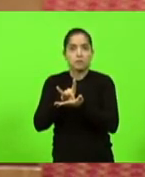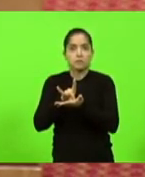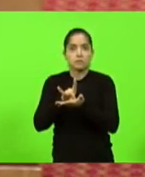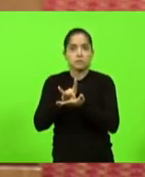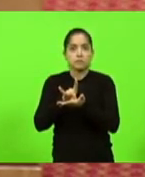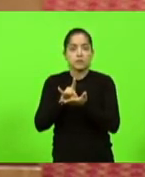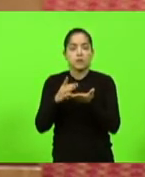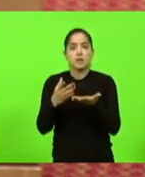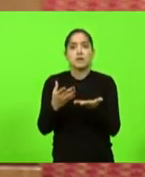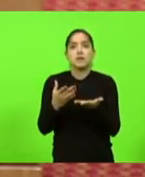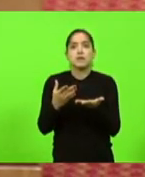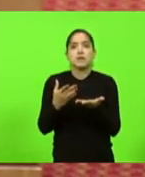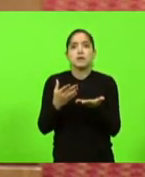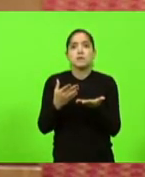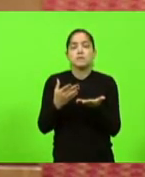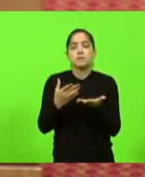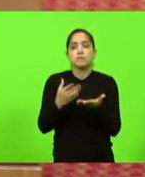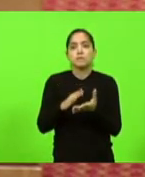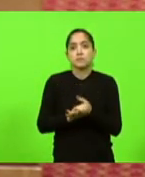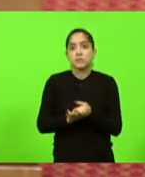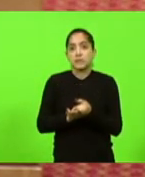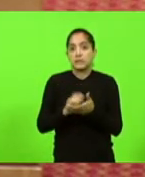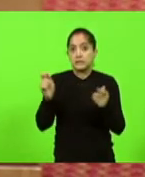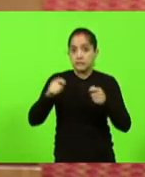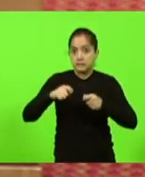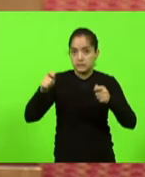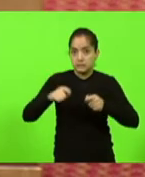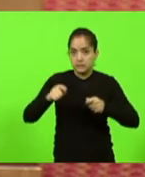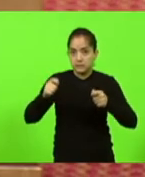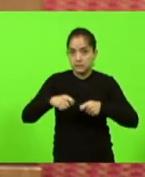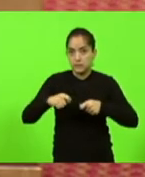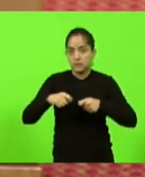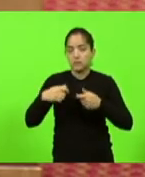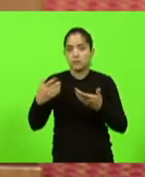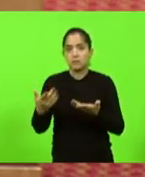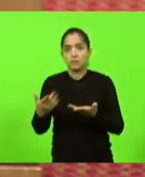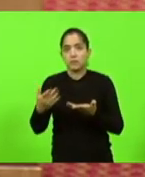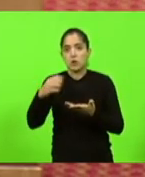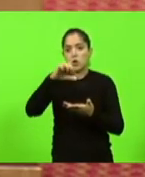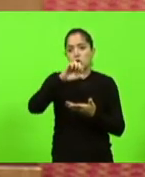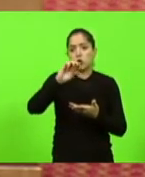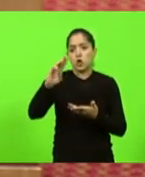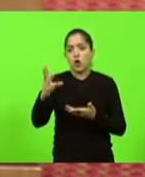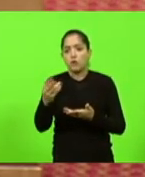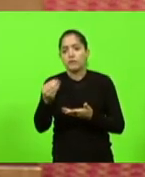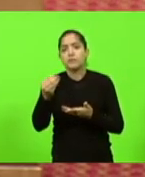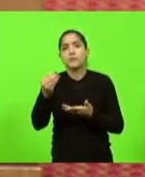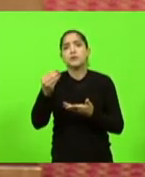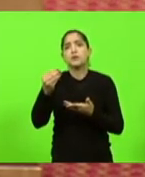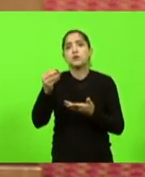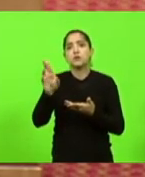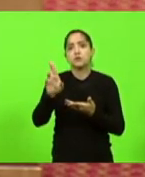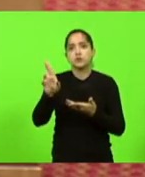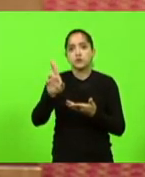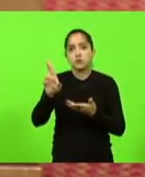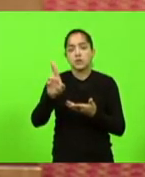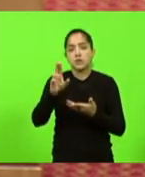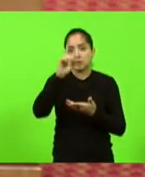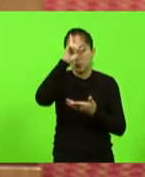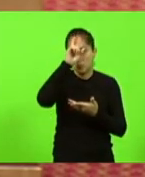Se eu tenho possibilidade de destinar 9 milhões, por exemplo, ao Hospital Infantil